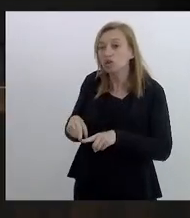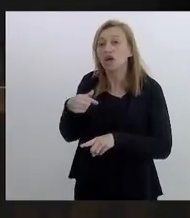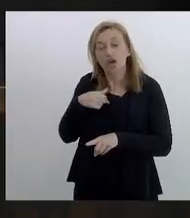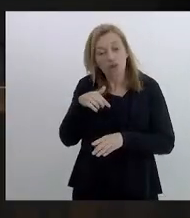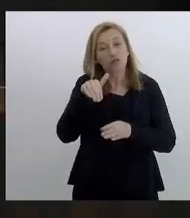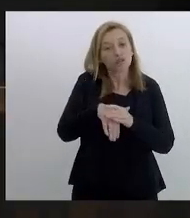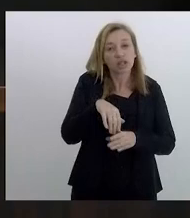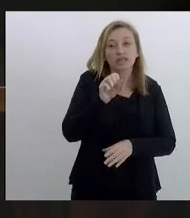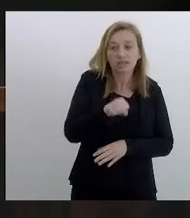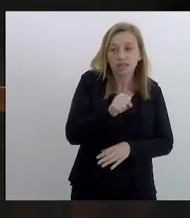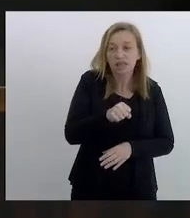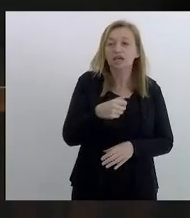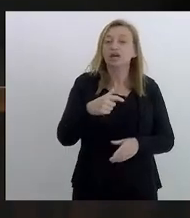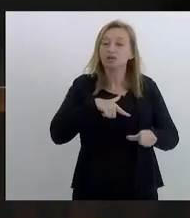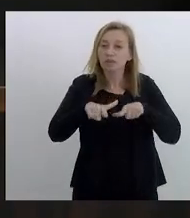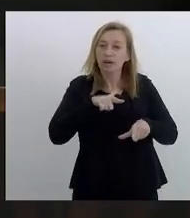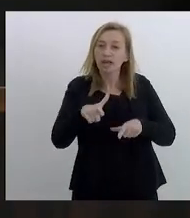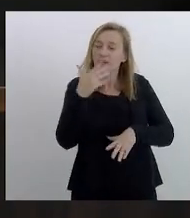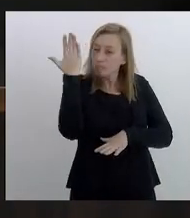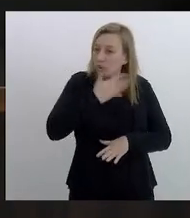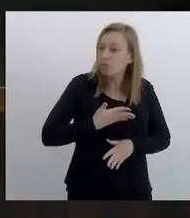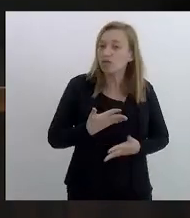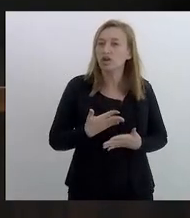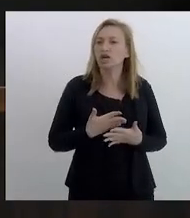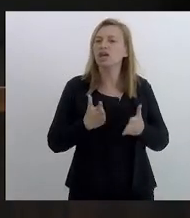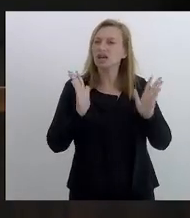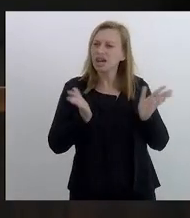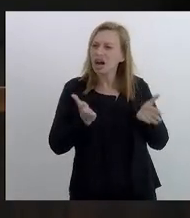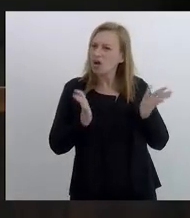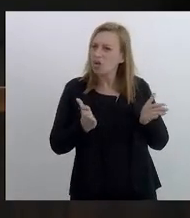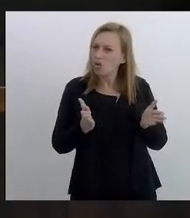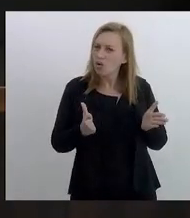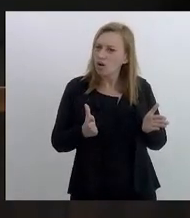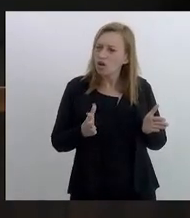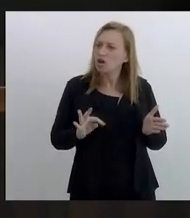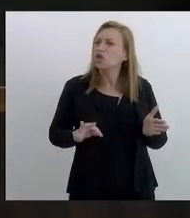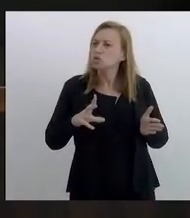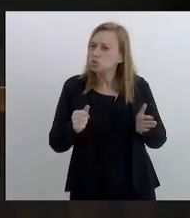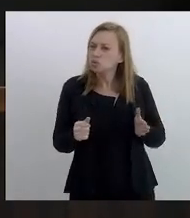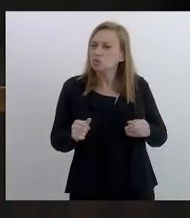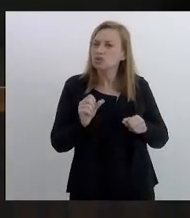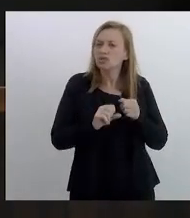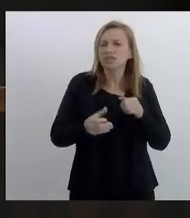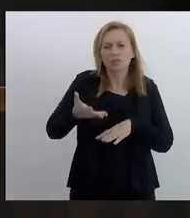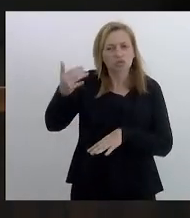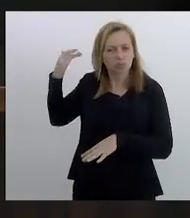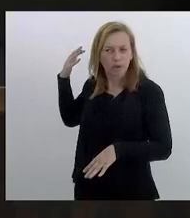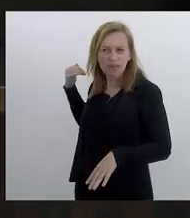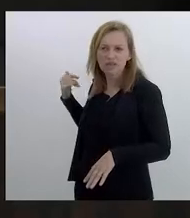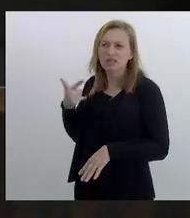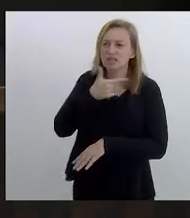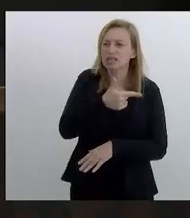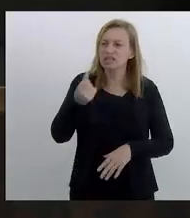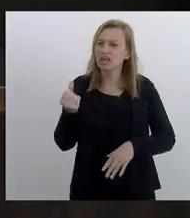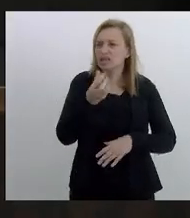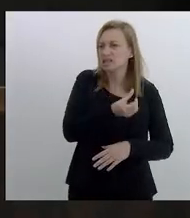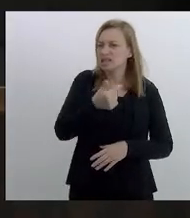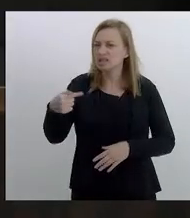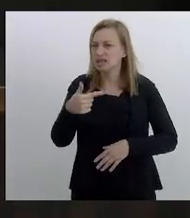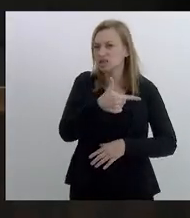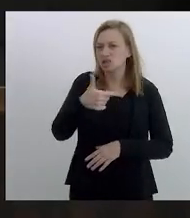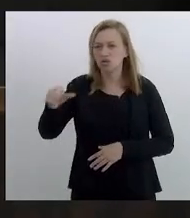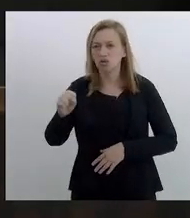favor, trabalhei para aprovar, e agora é fruto de tudo que a gente fez lá atrás. 16, 17, 18,